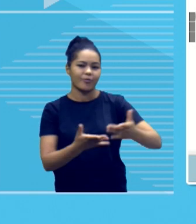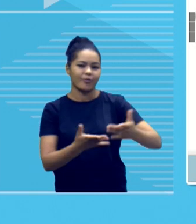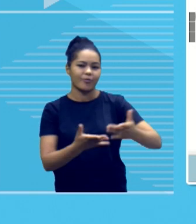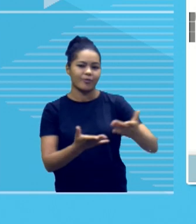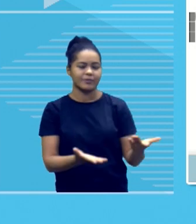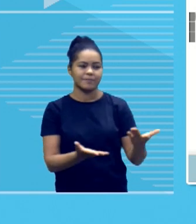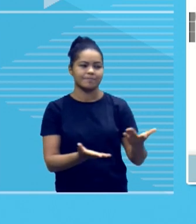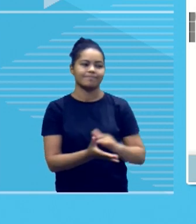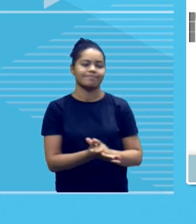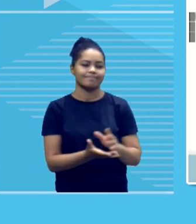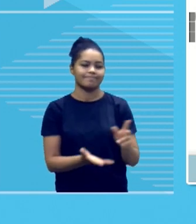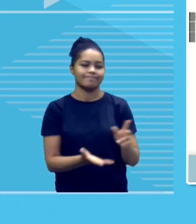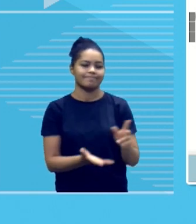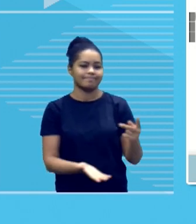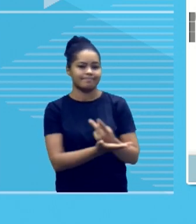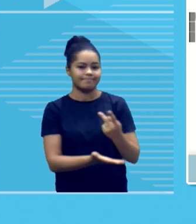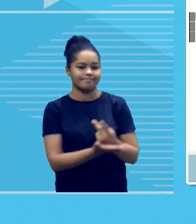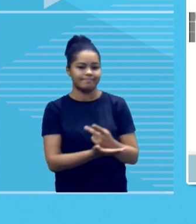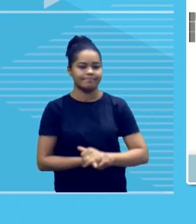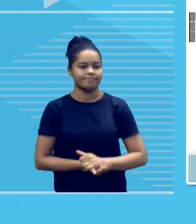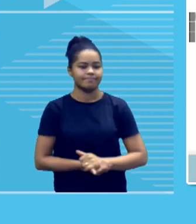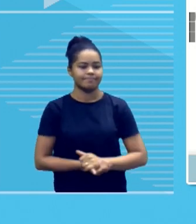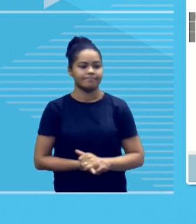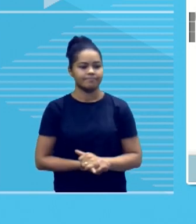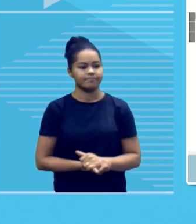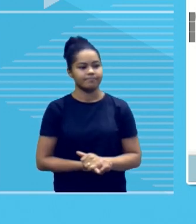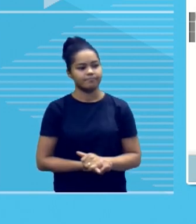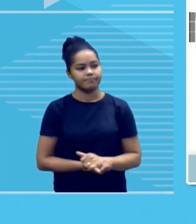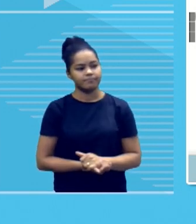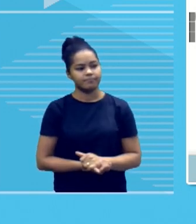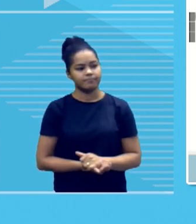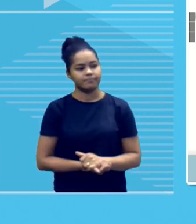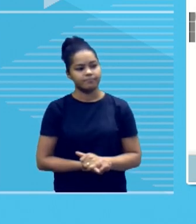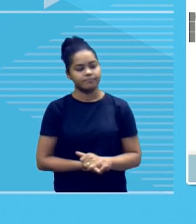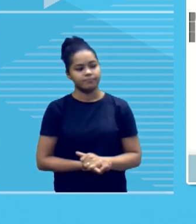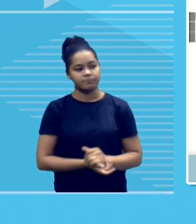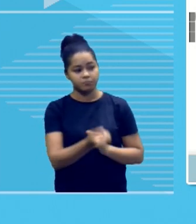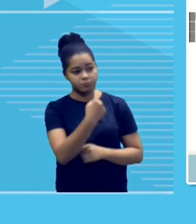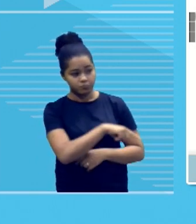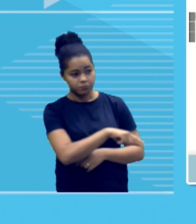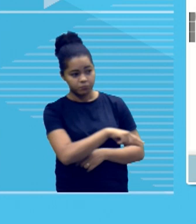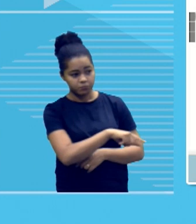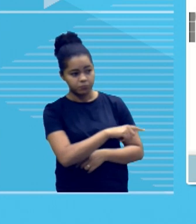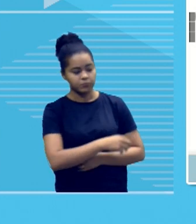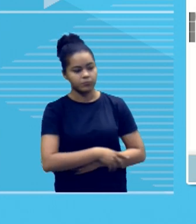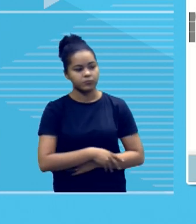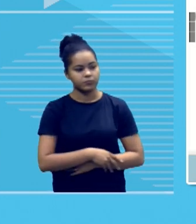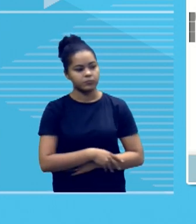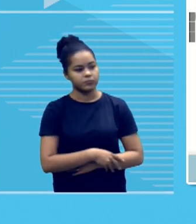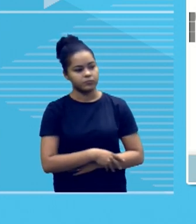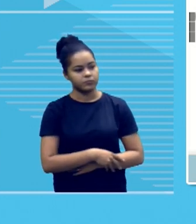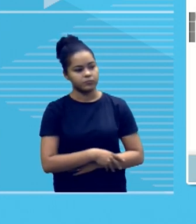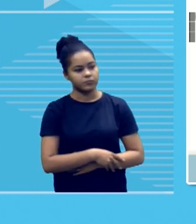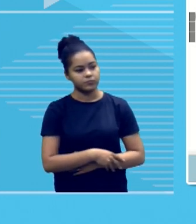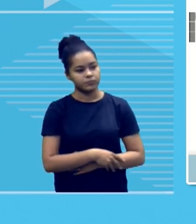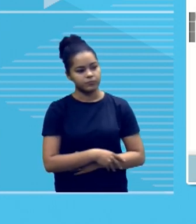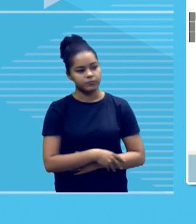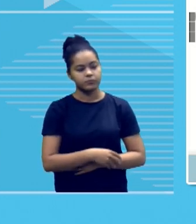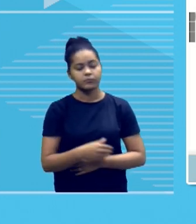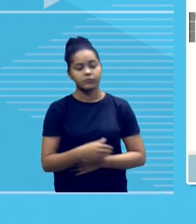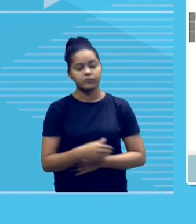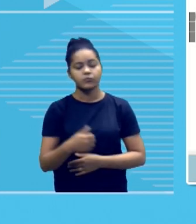o terceiro composto está repetido com o segundo esse aqui você tem ó um dois três quatro